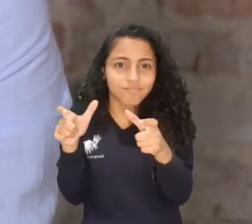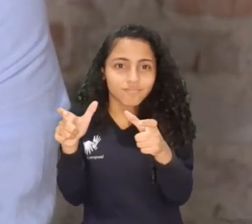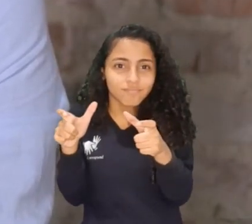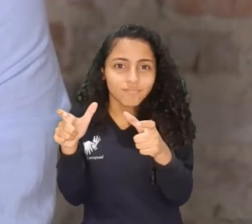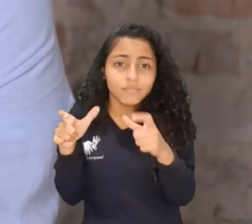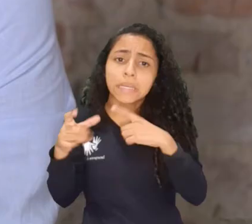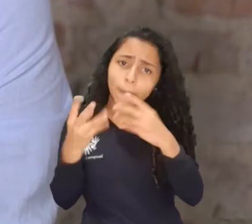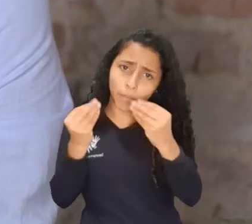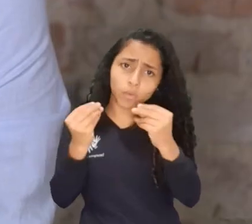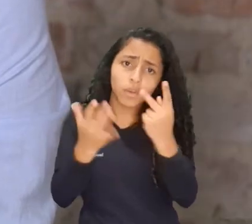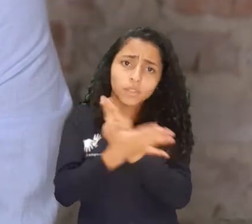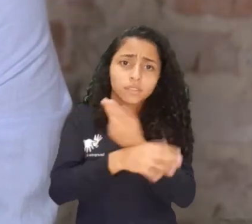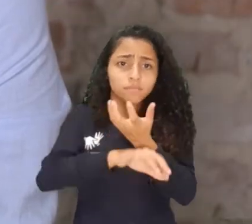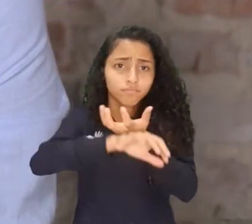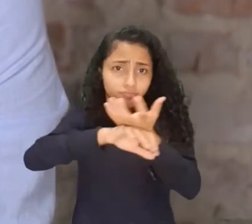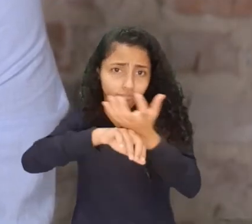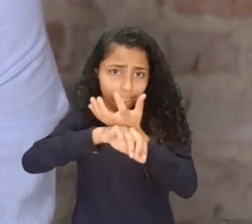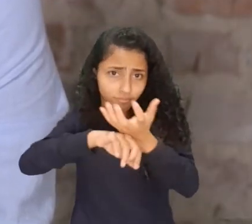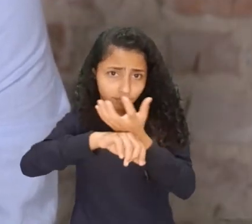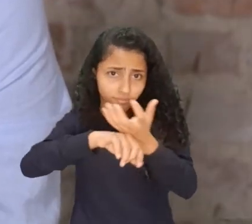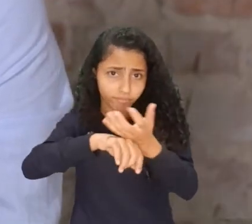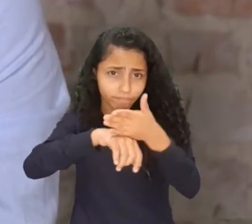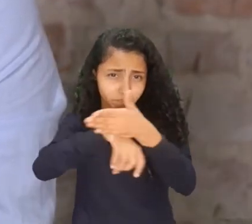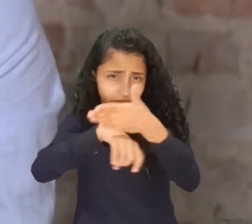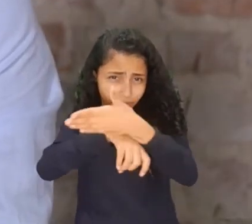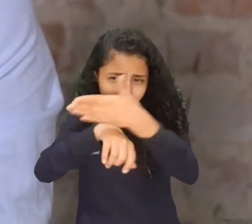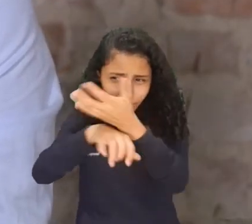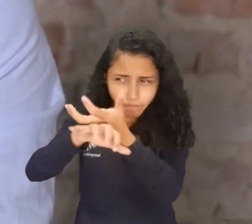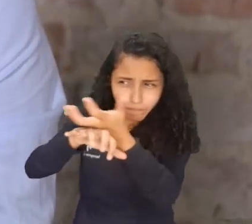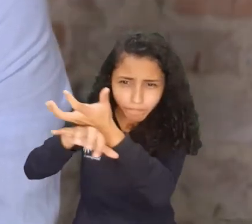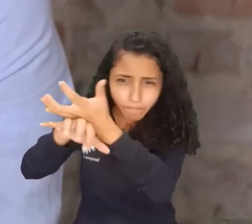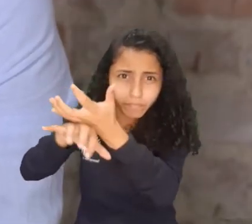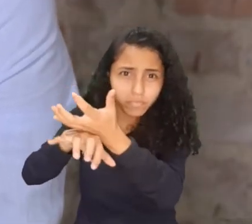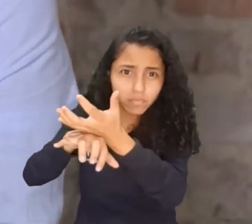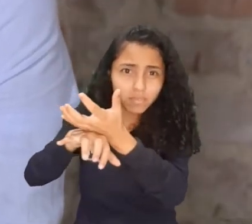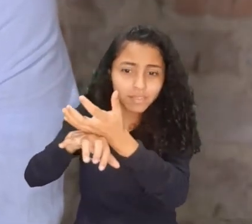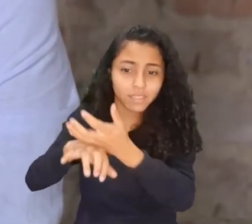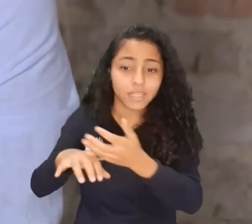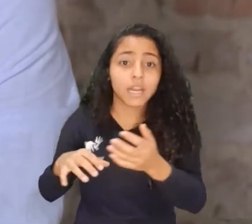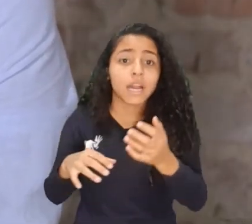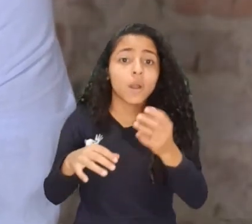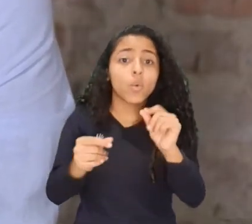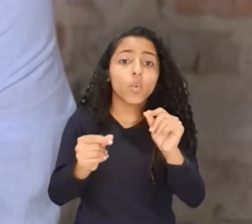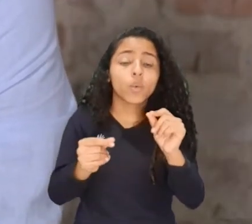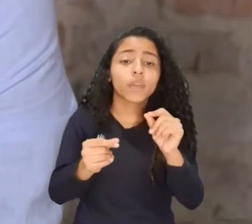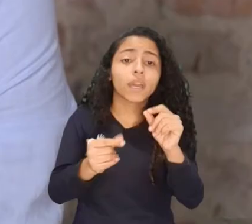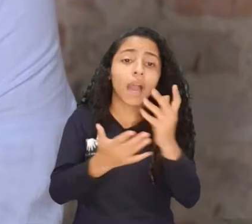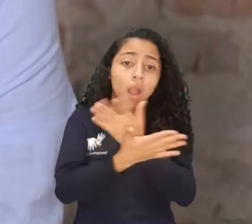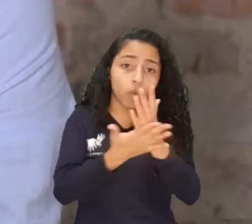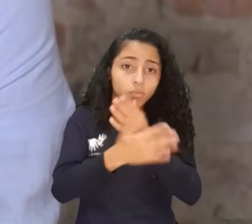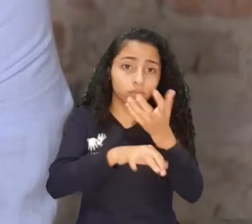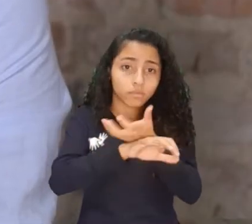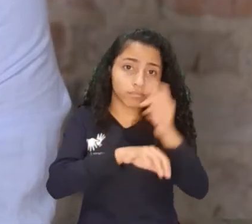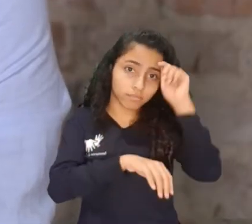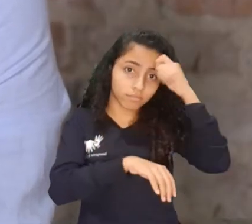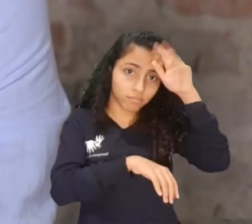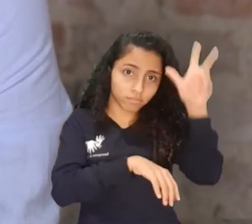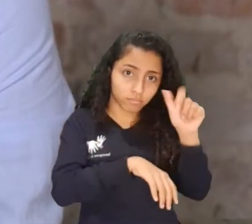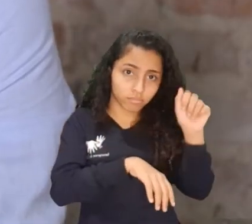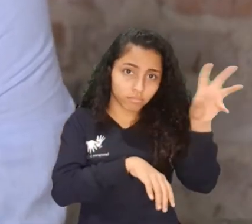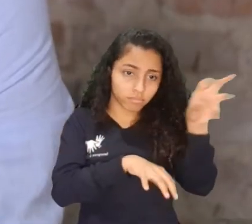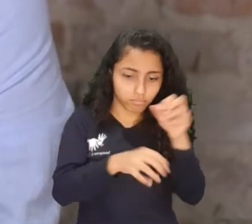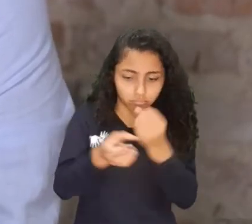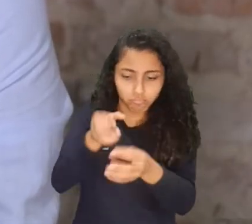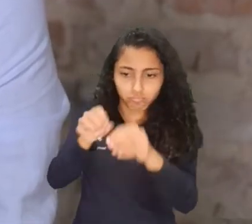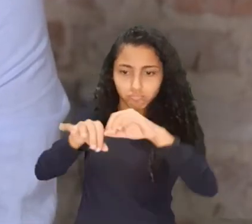gramíneas invasoras. São gramíneas africanas que nós plantamos para o pasto, e essas gramíneas é que têm uma plasticidade, uma capacidade